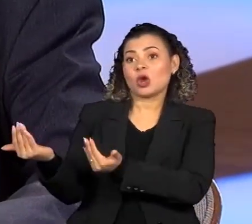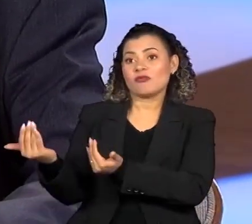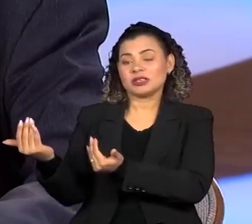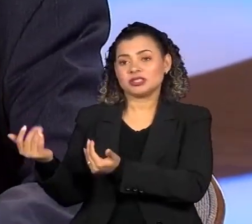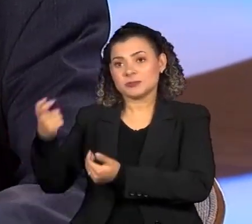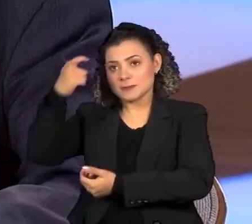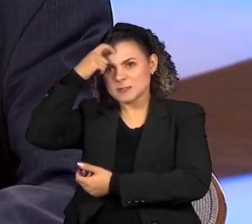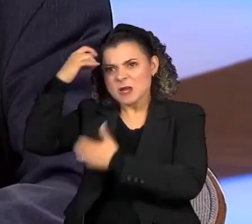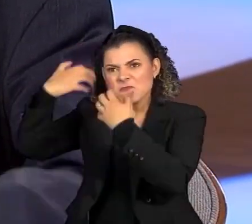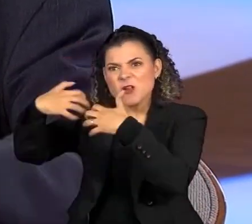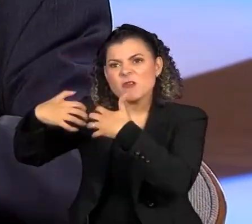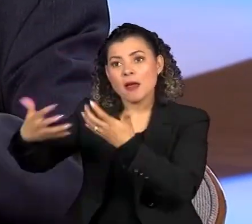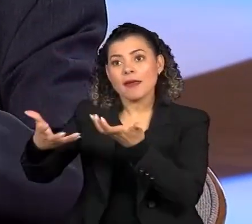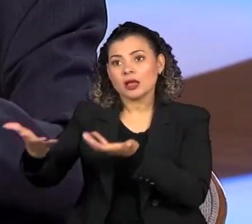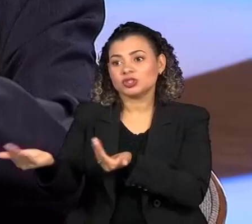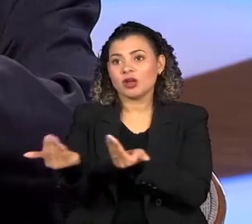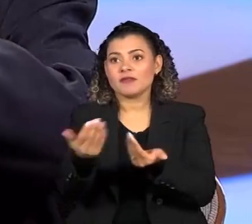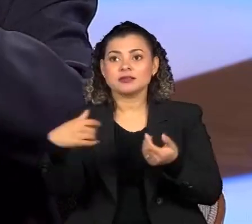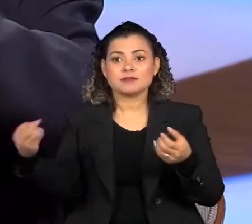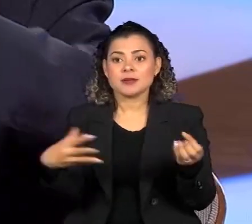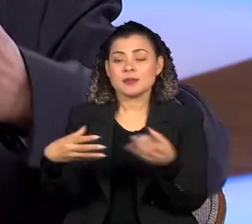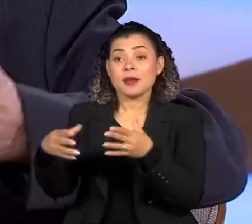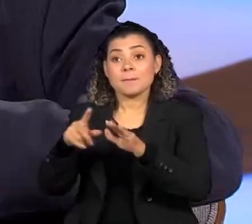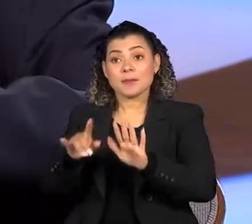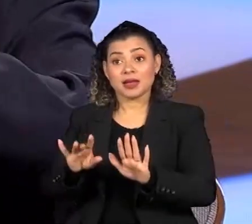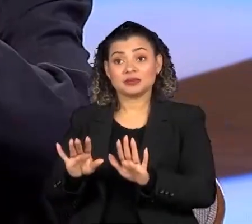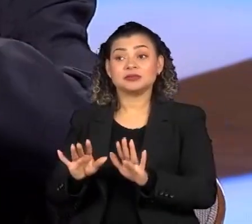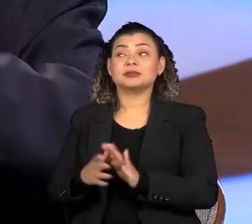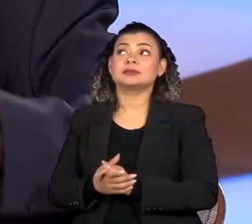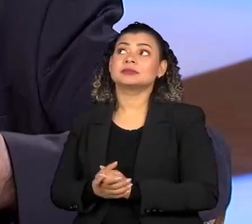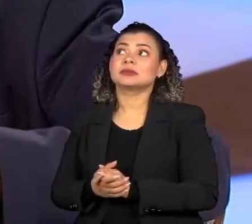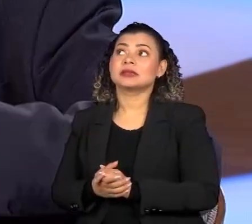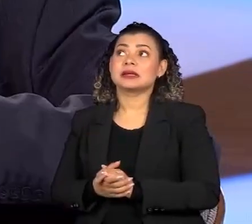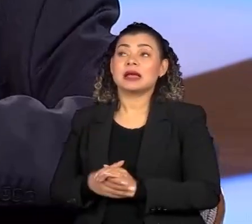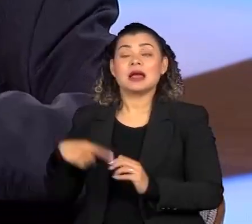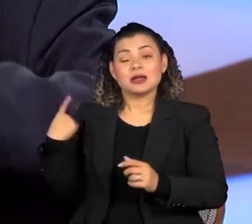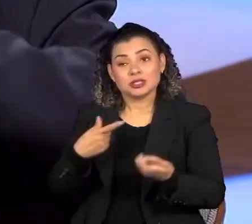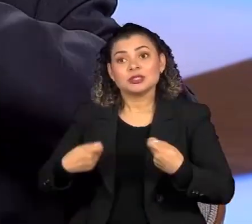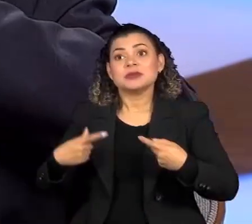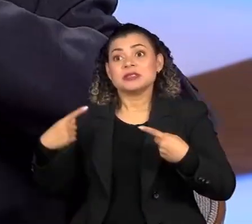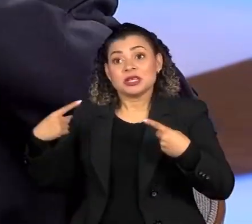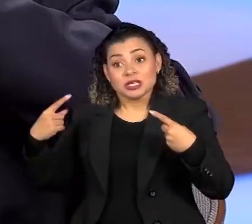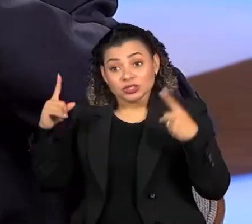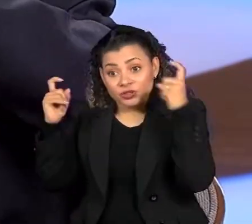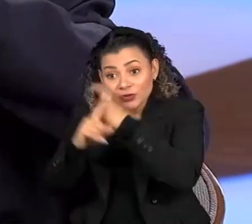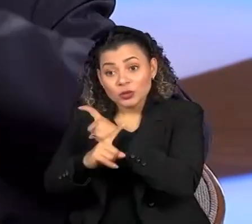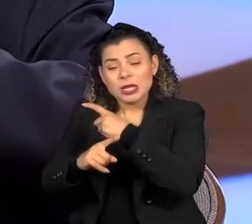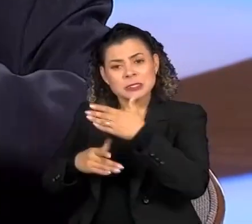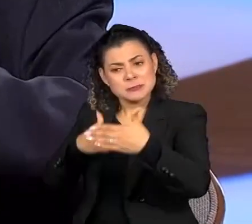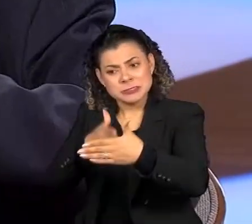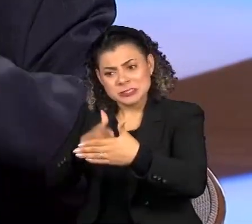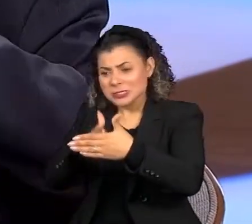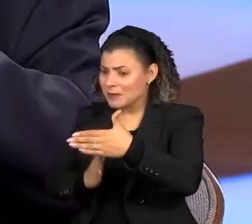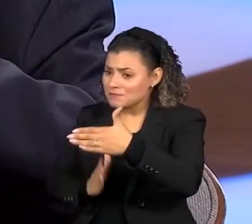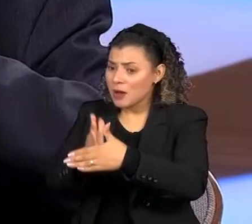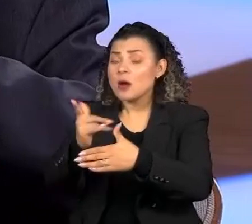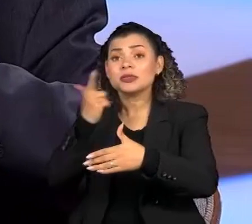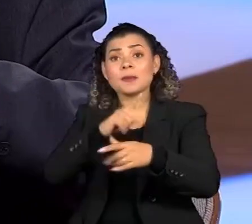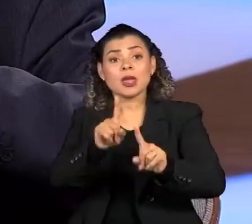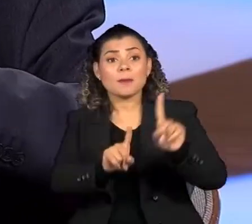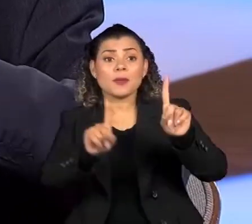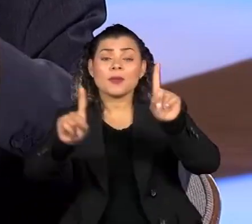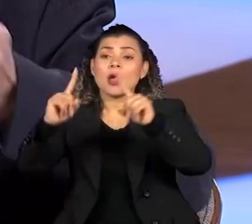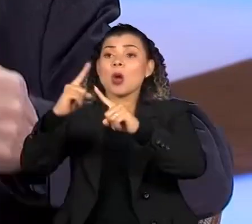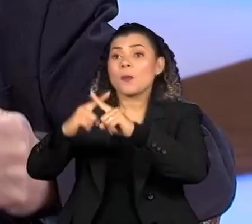Isto é não só nós temos que vencer as nossas dificuldades mas nos tornarmos competitivos em relação